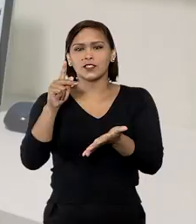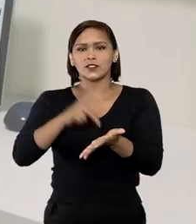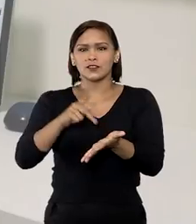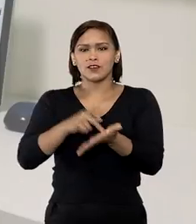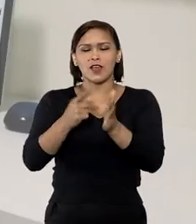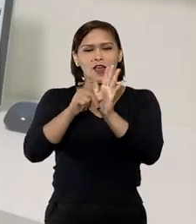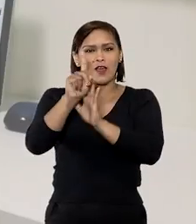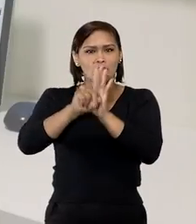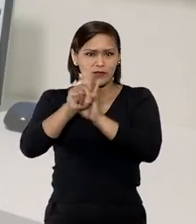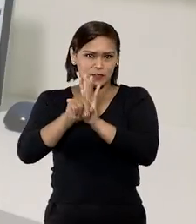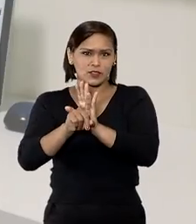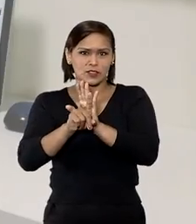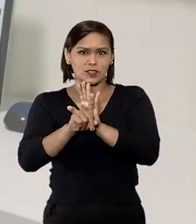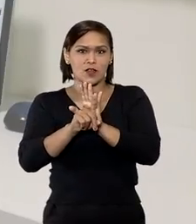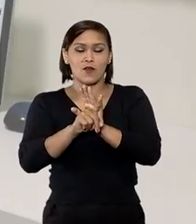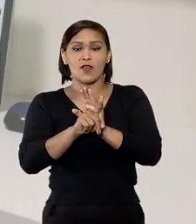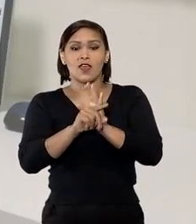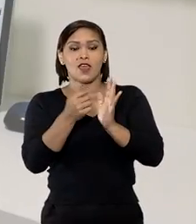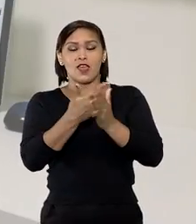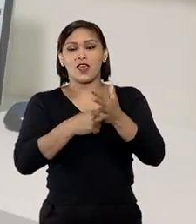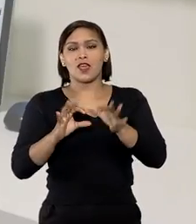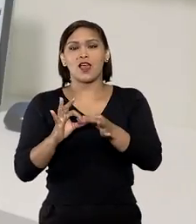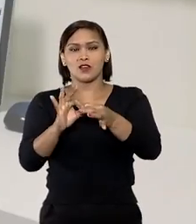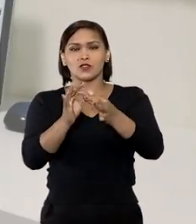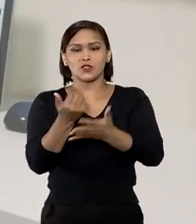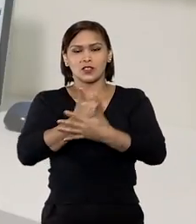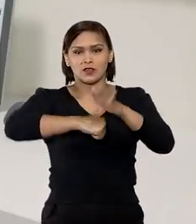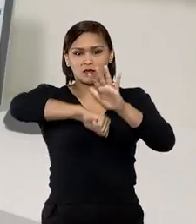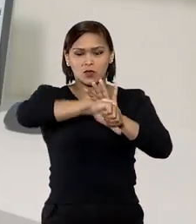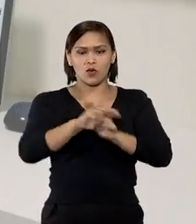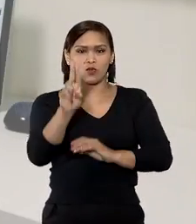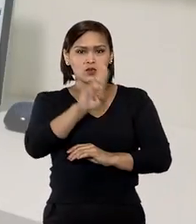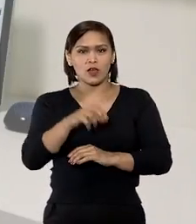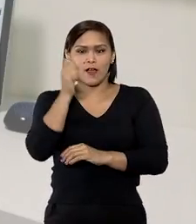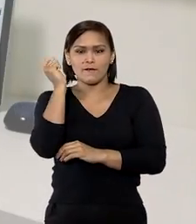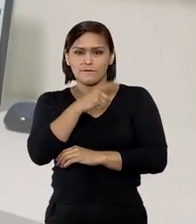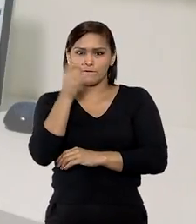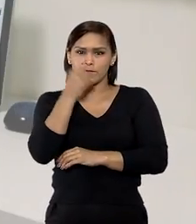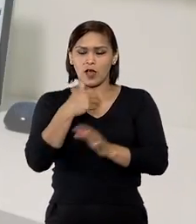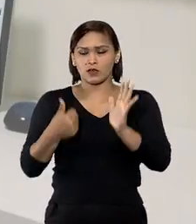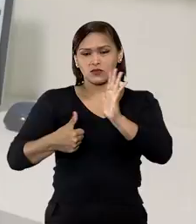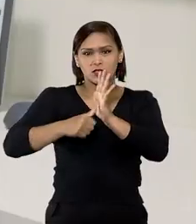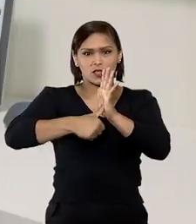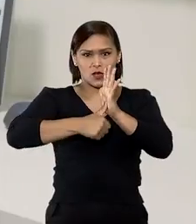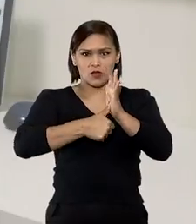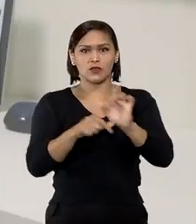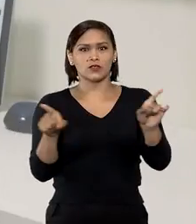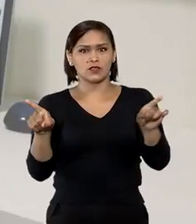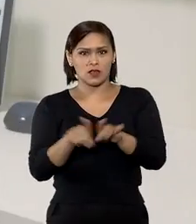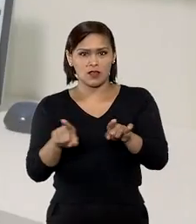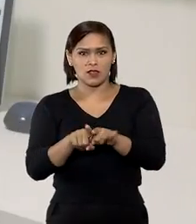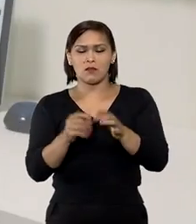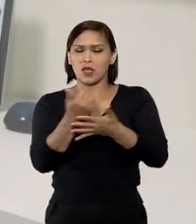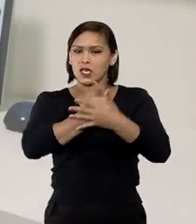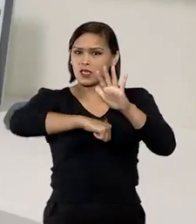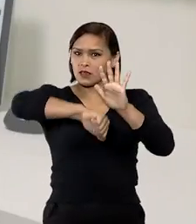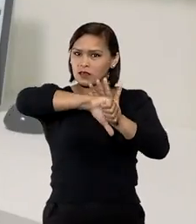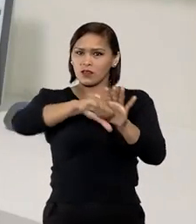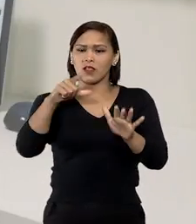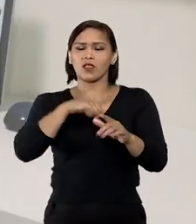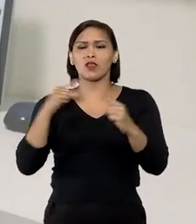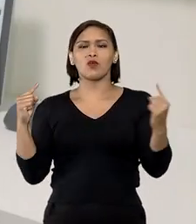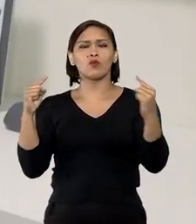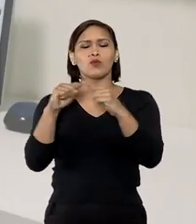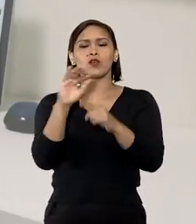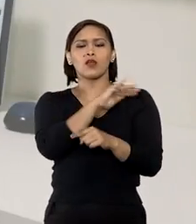investigados acusado de associação criminosa o uso de documento falso e falsidade ideológica crimes que